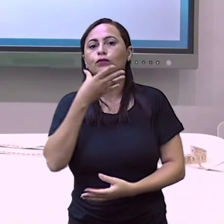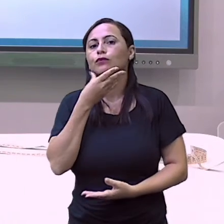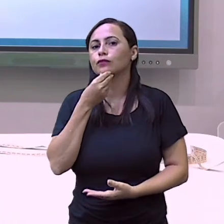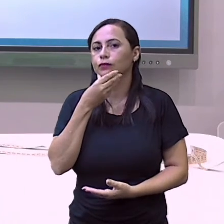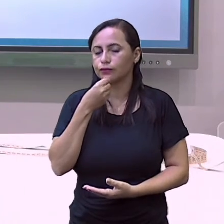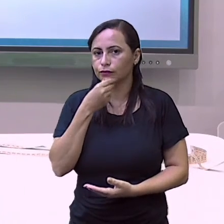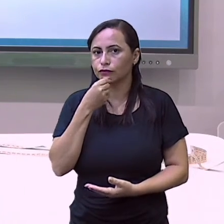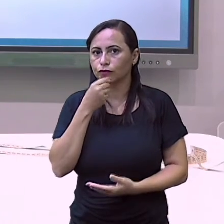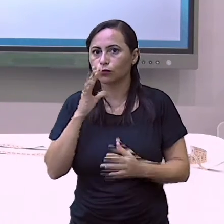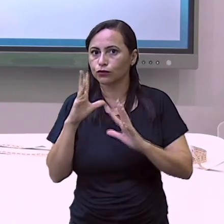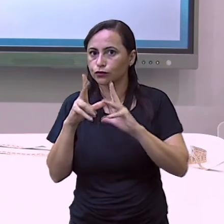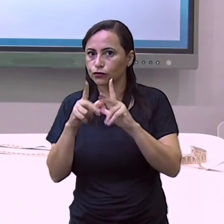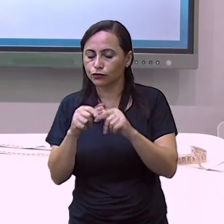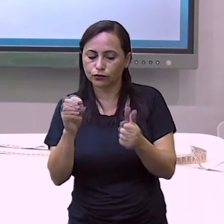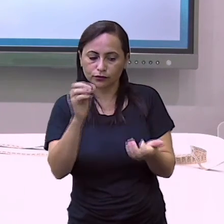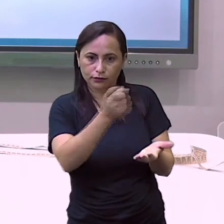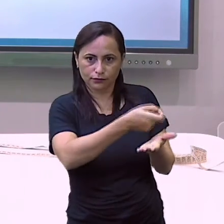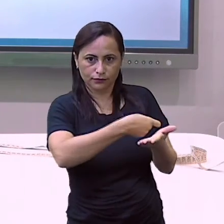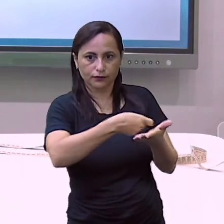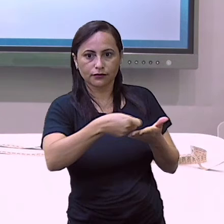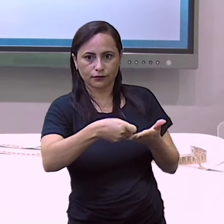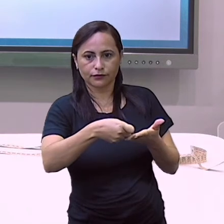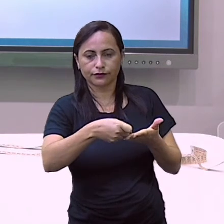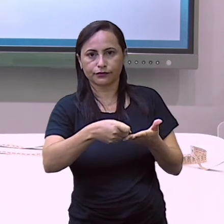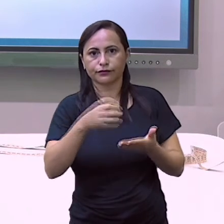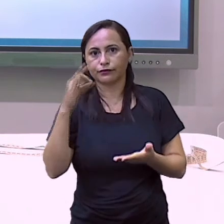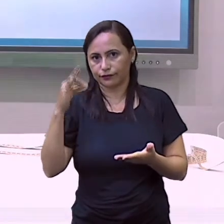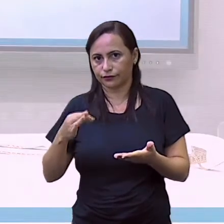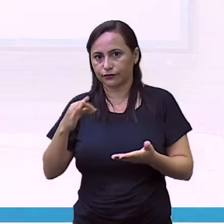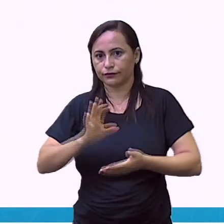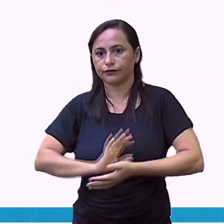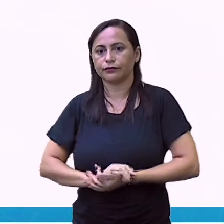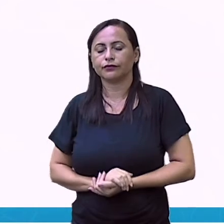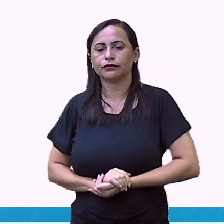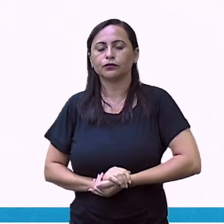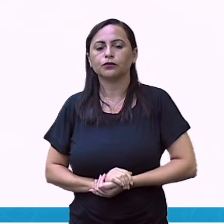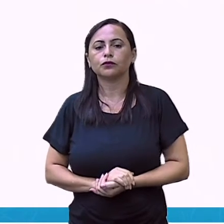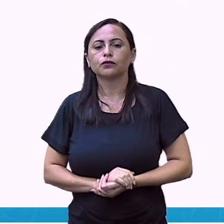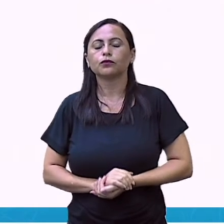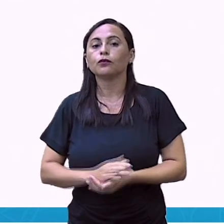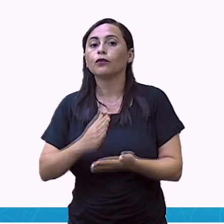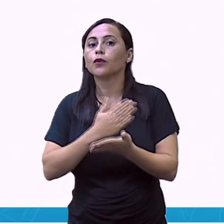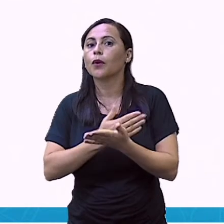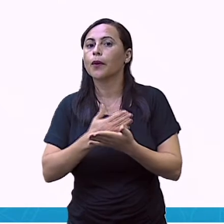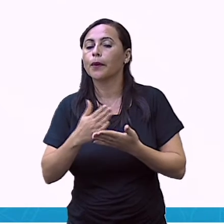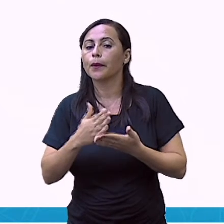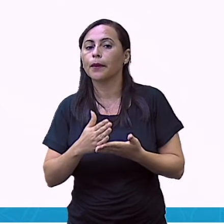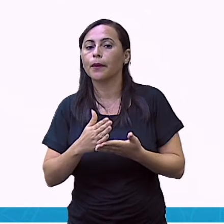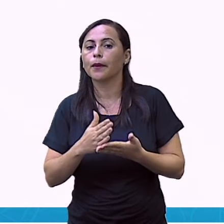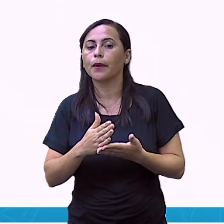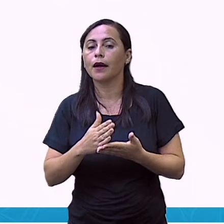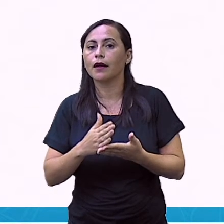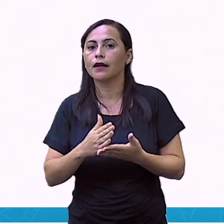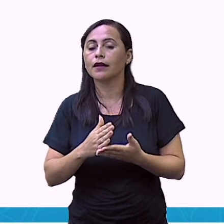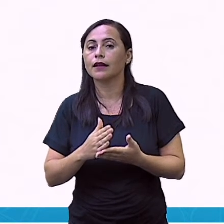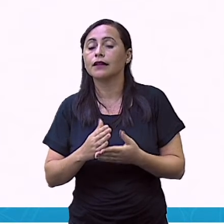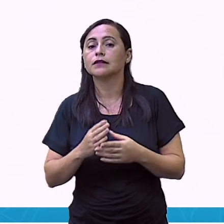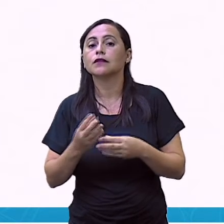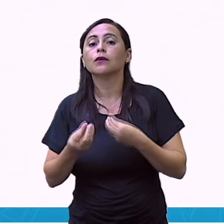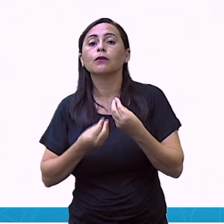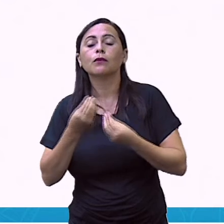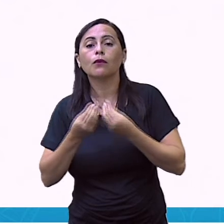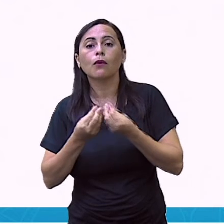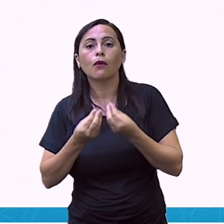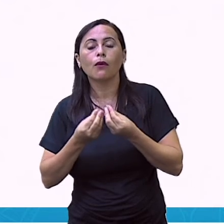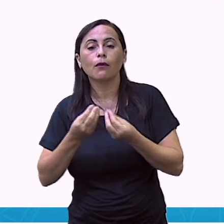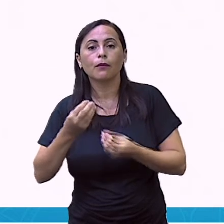que você mediu, certo? Comece medindo a sua altura.